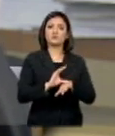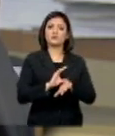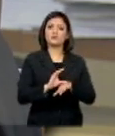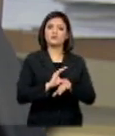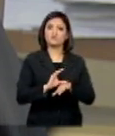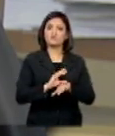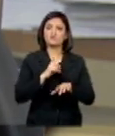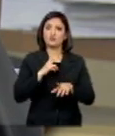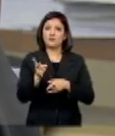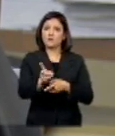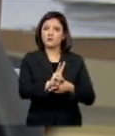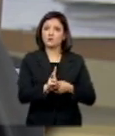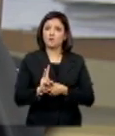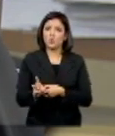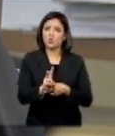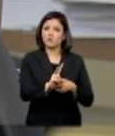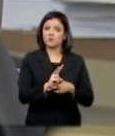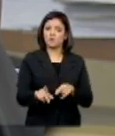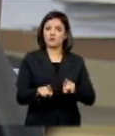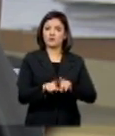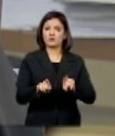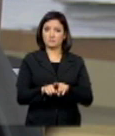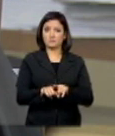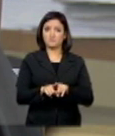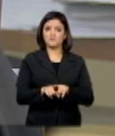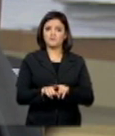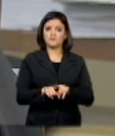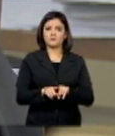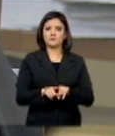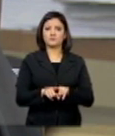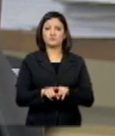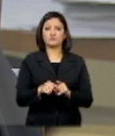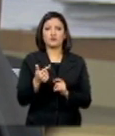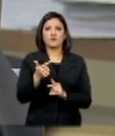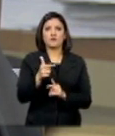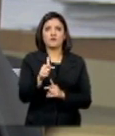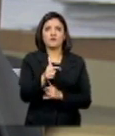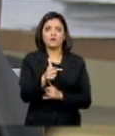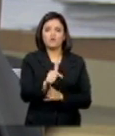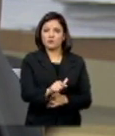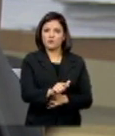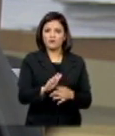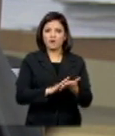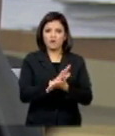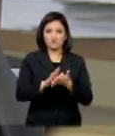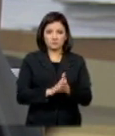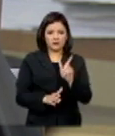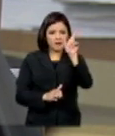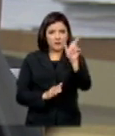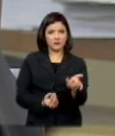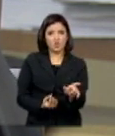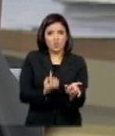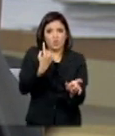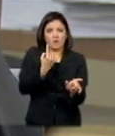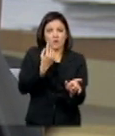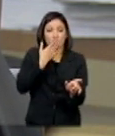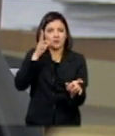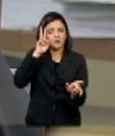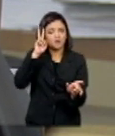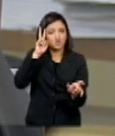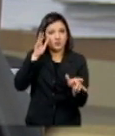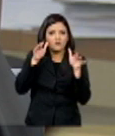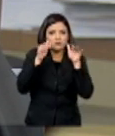controle de construções da área ainda que em abstrato e sem apreciação de um caso concreto demanda o conhecimento da realidade fática